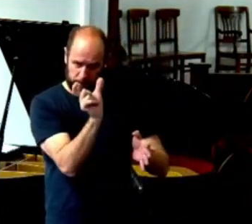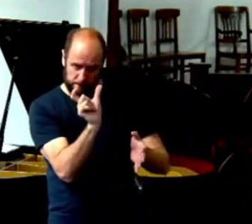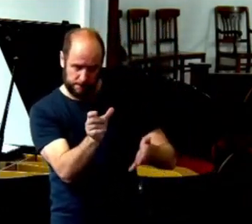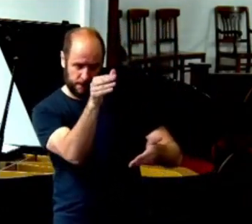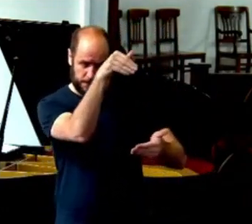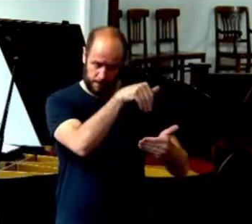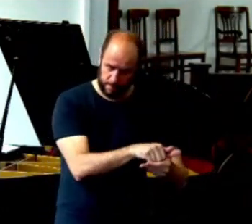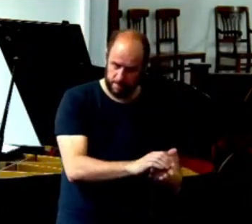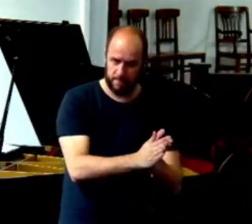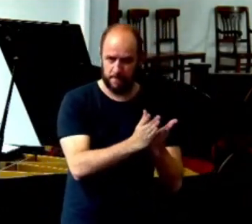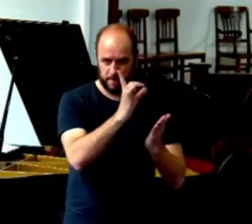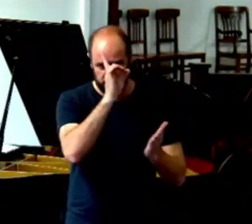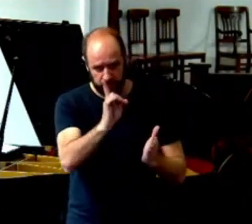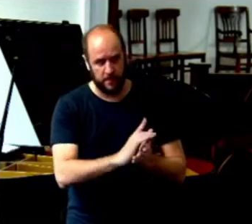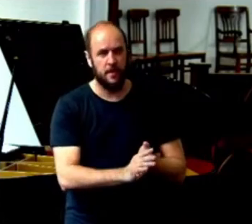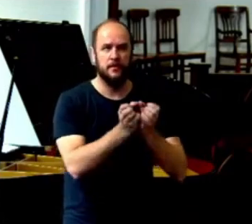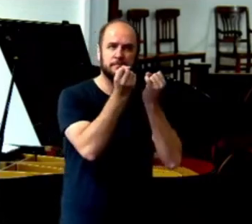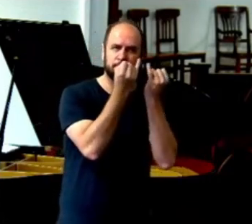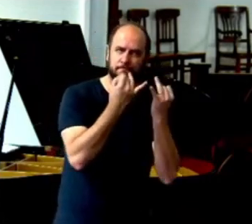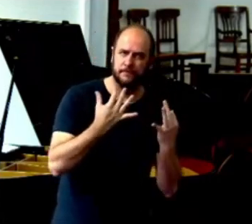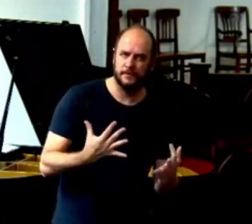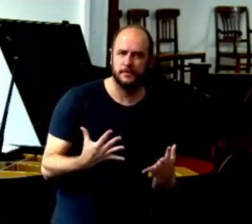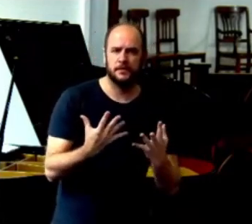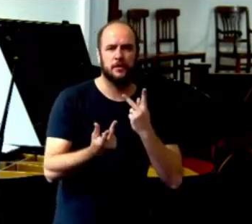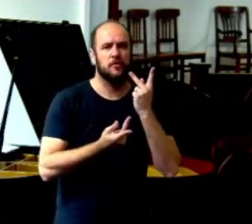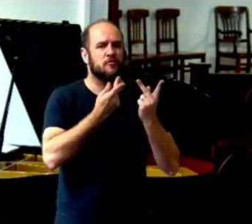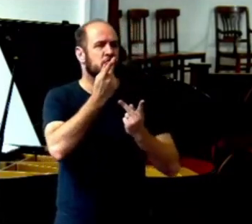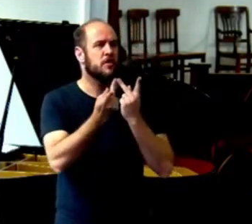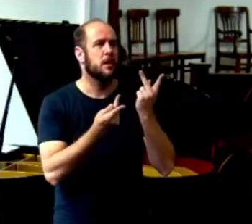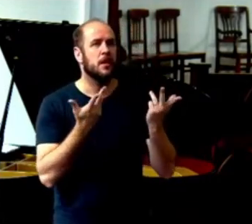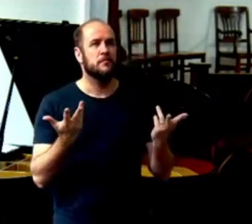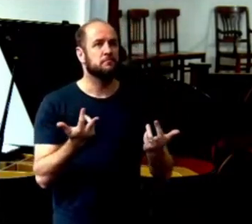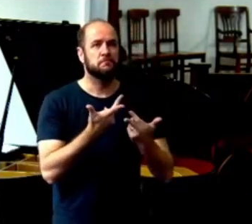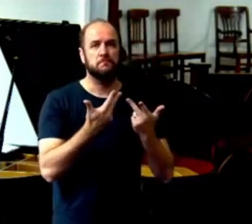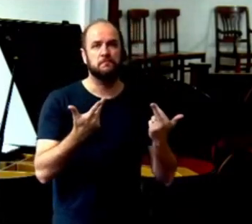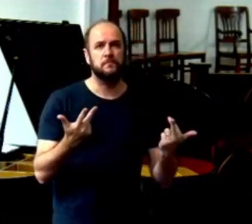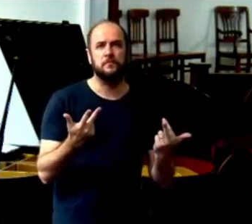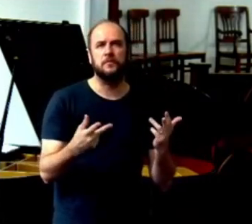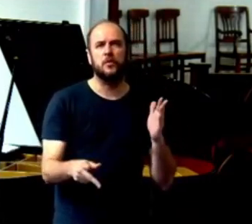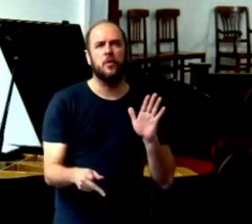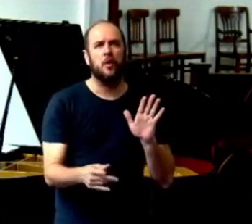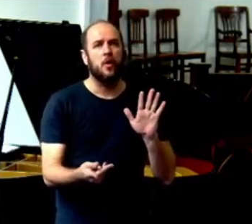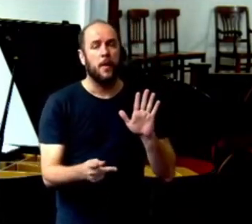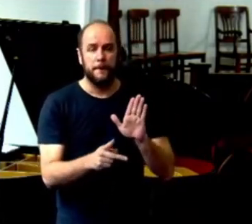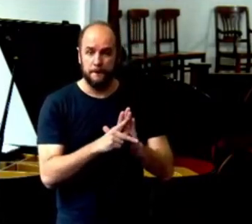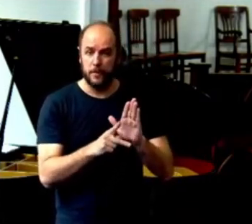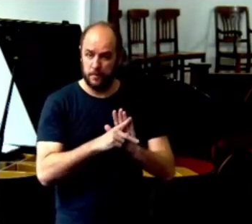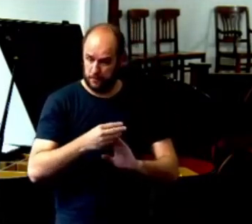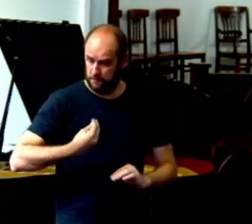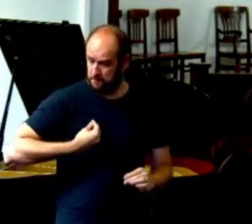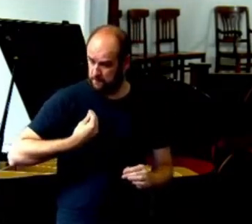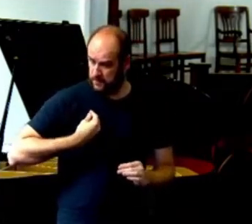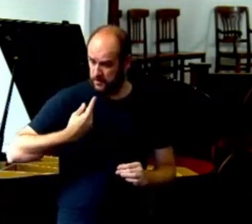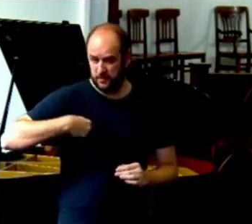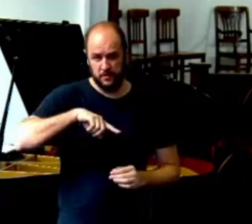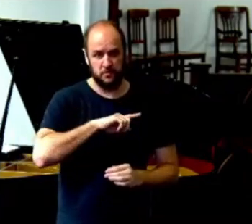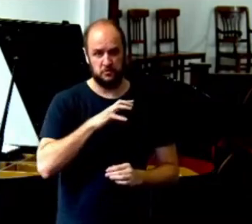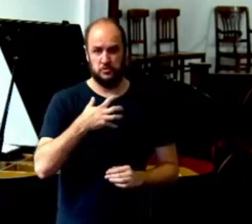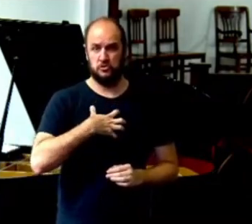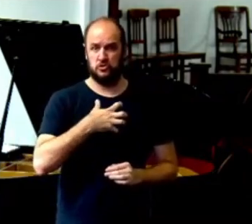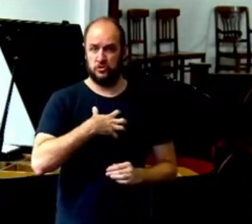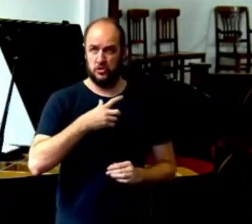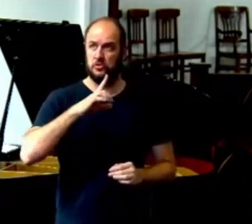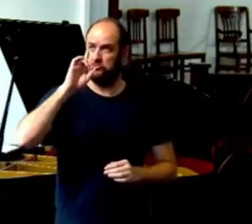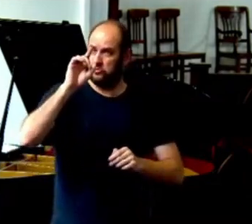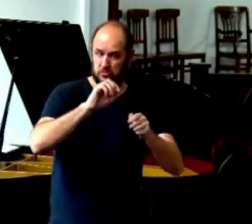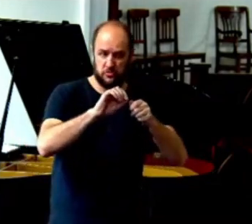julgar, ela fala algo a respeito daquilo que faz parte da nossa vida, da forma como nós